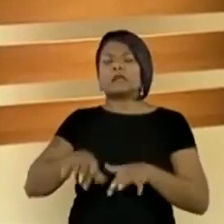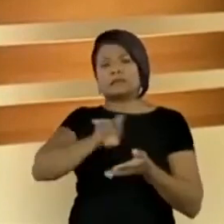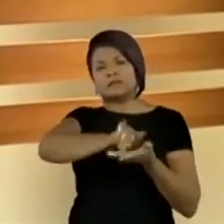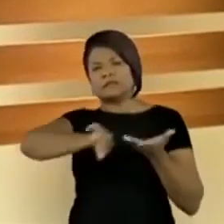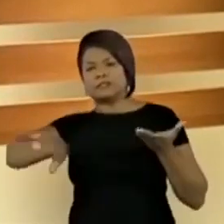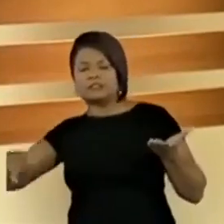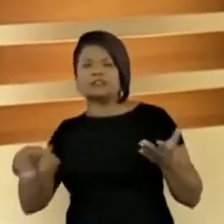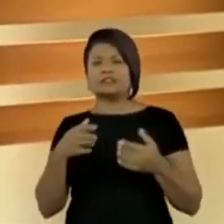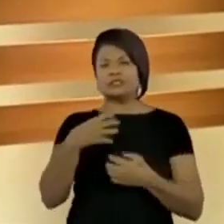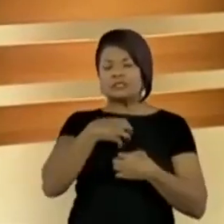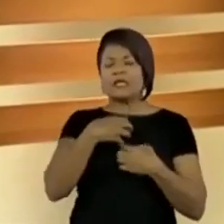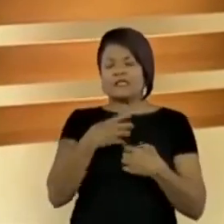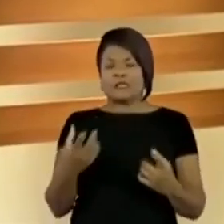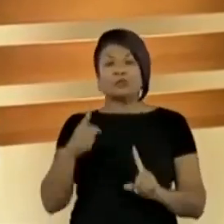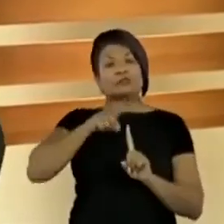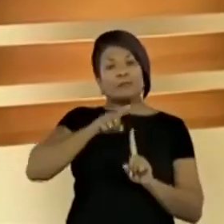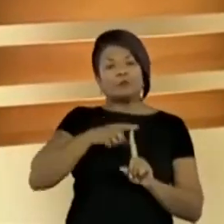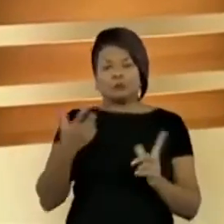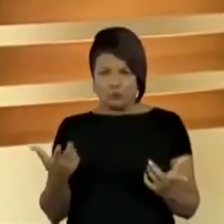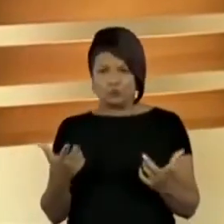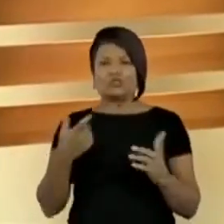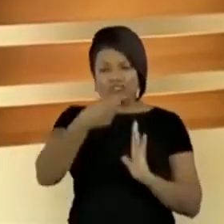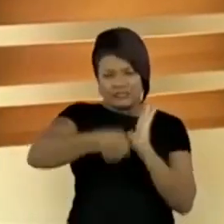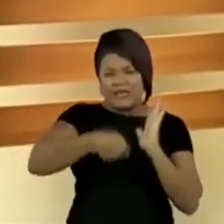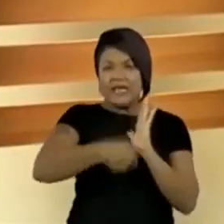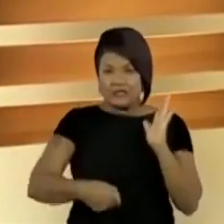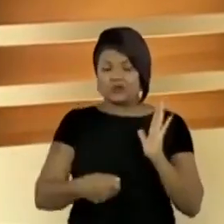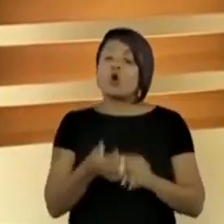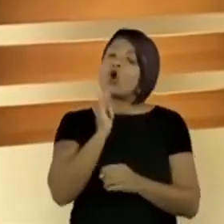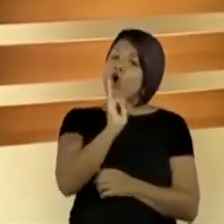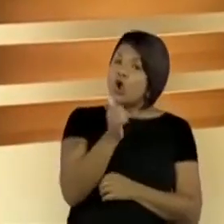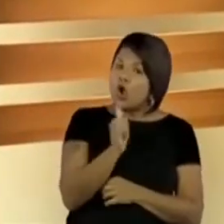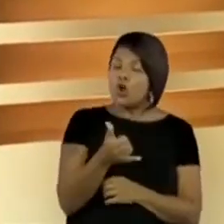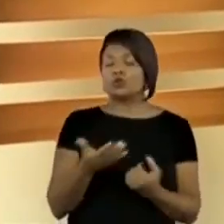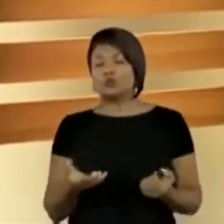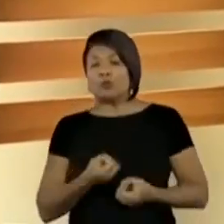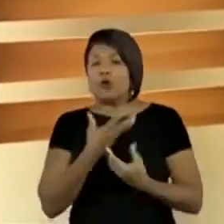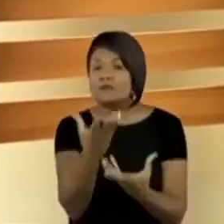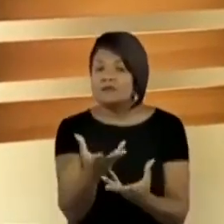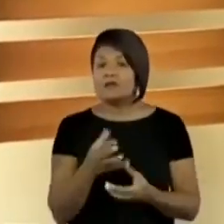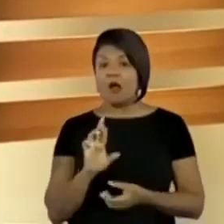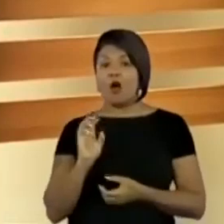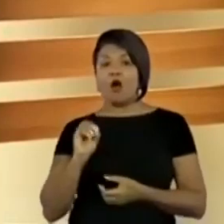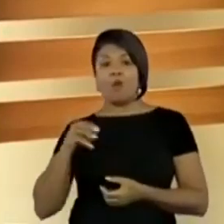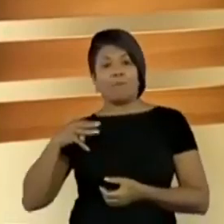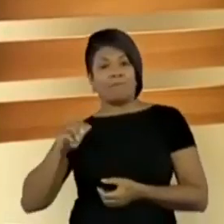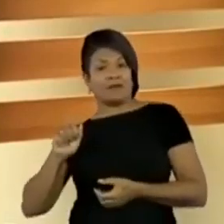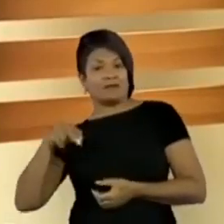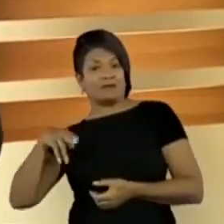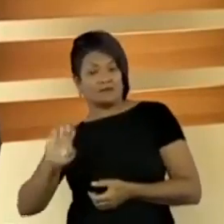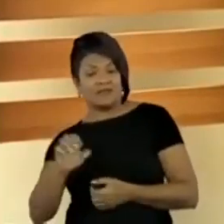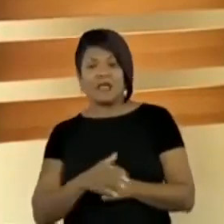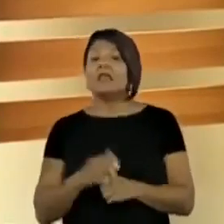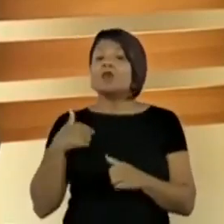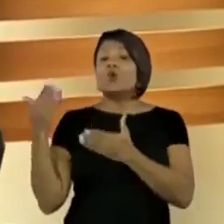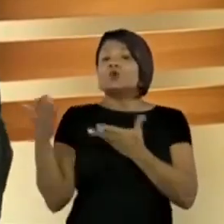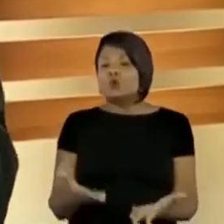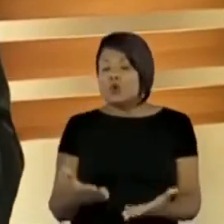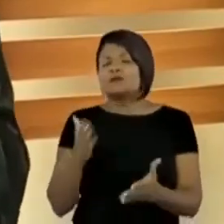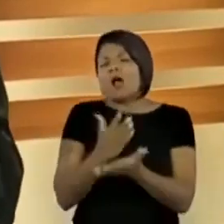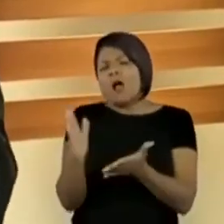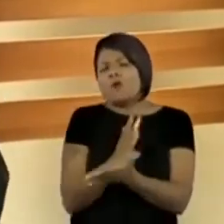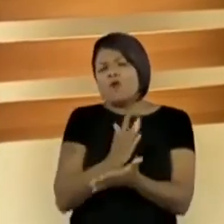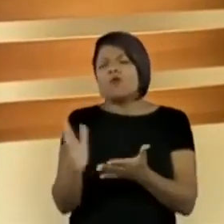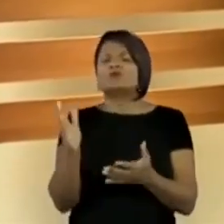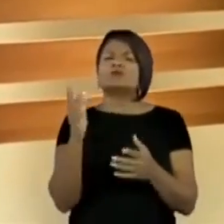desde contos, poesias, romances. Então nós vamos saber um pouquinho da vida dele. Eu trouxe alguns trechinhos de um